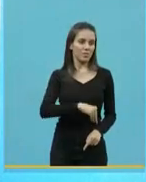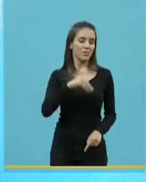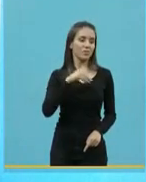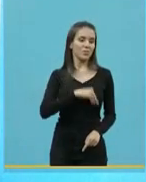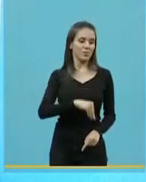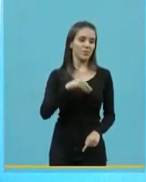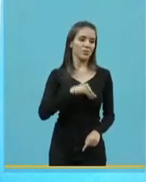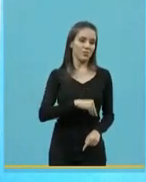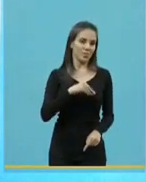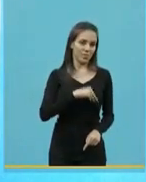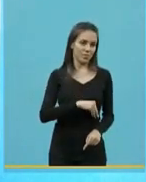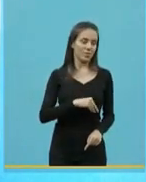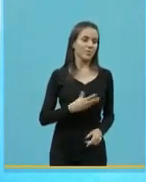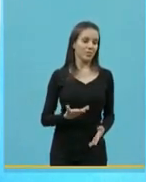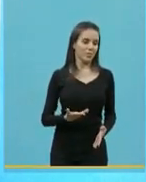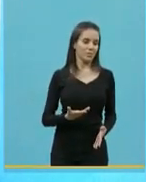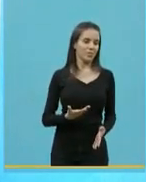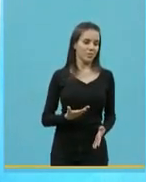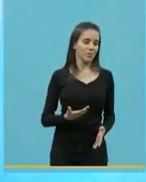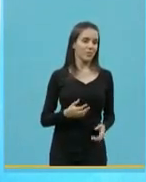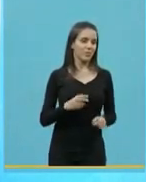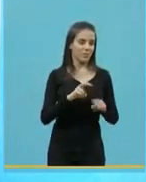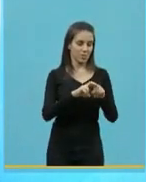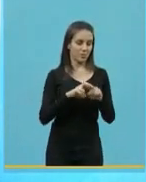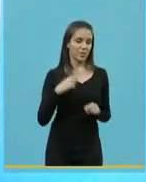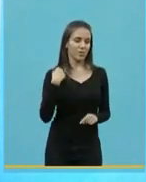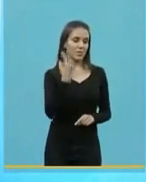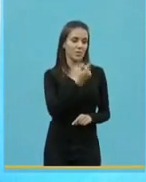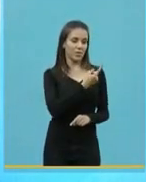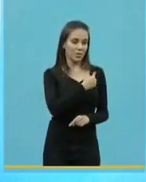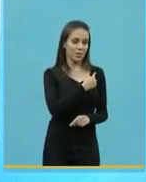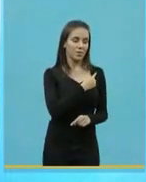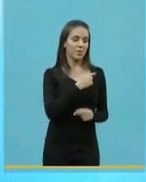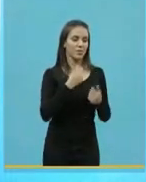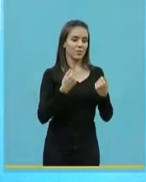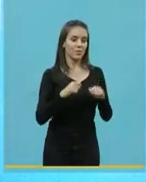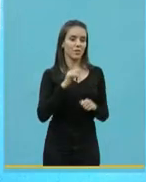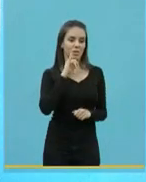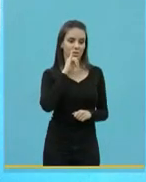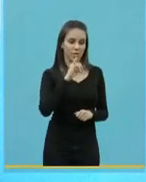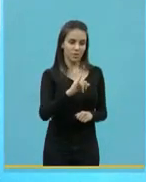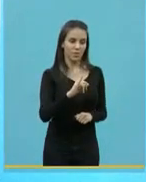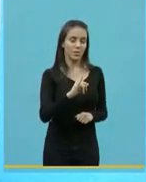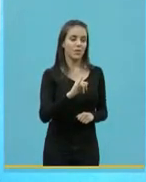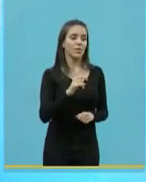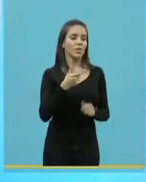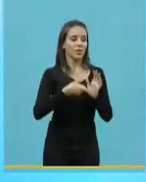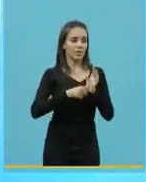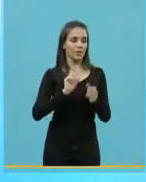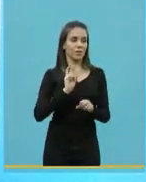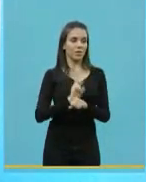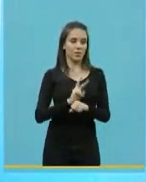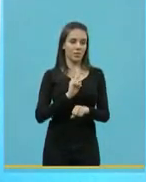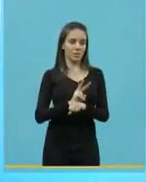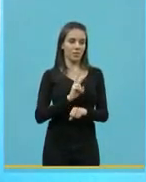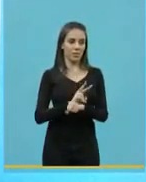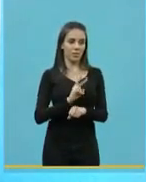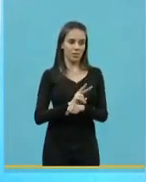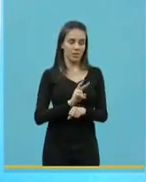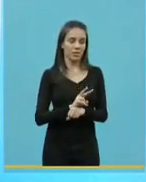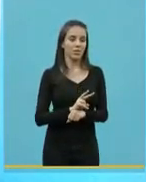e que se alimenta do ódio nós vamos enfrentar esse problema primeiro com prevenção nós não queremos